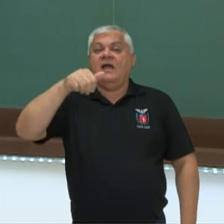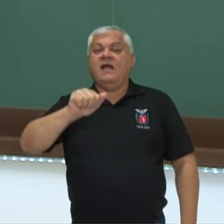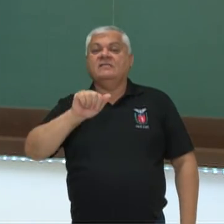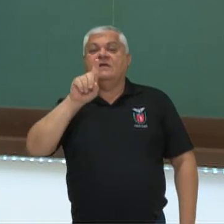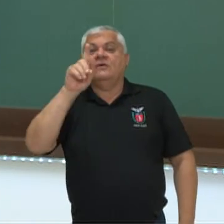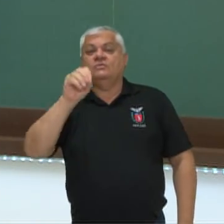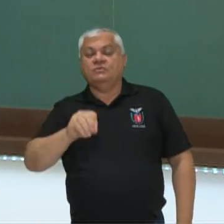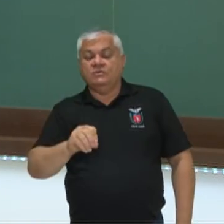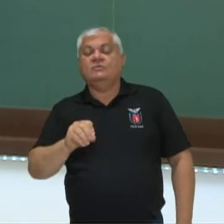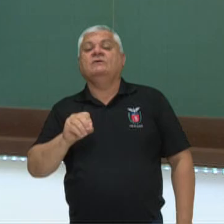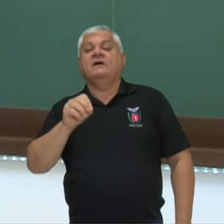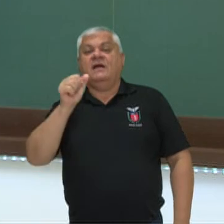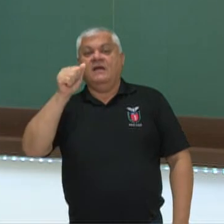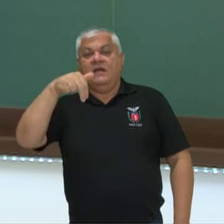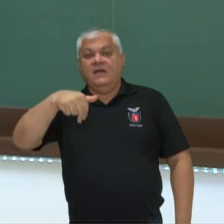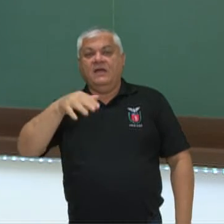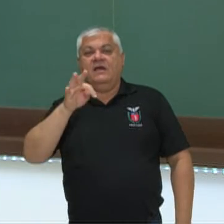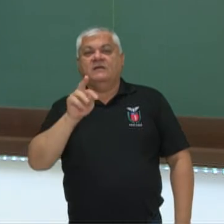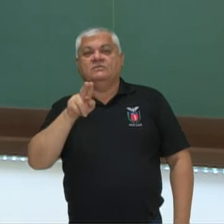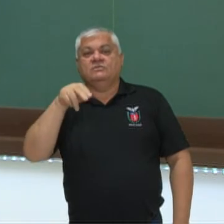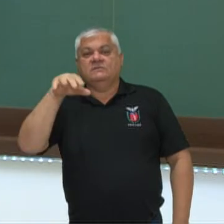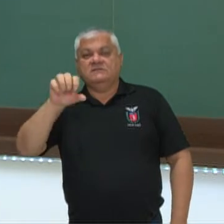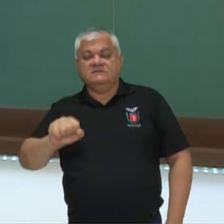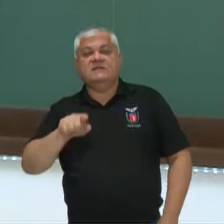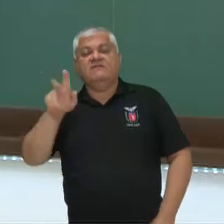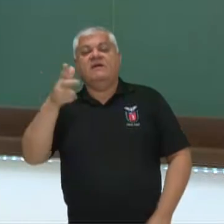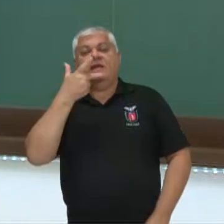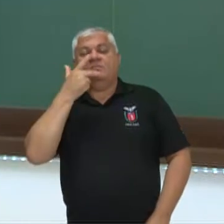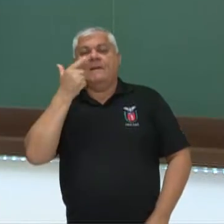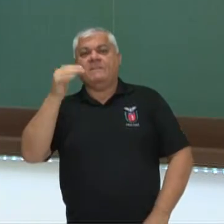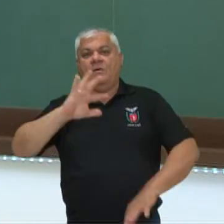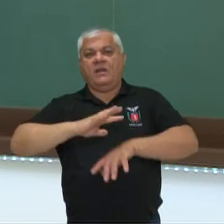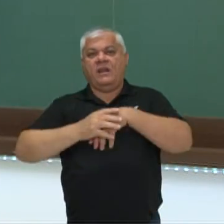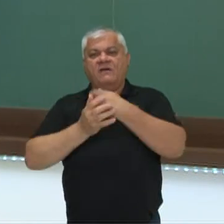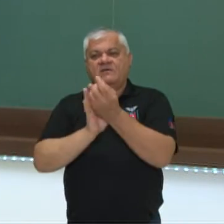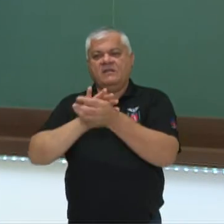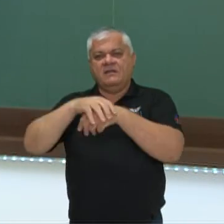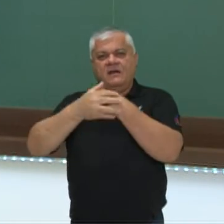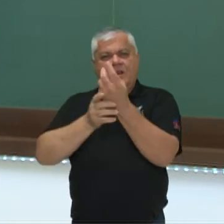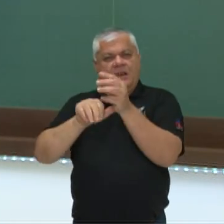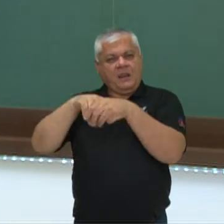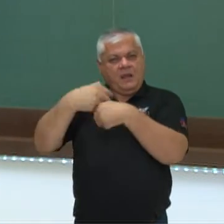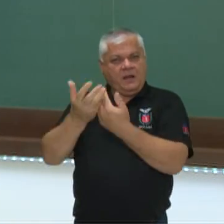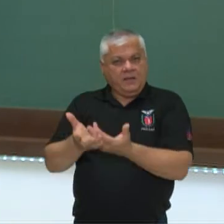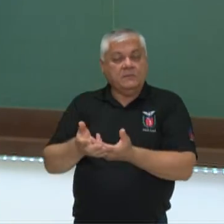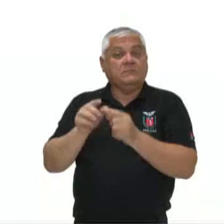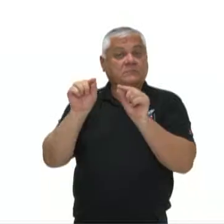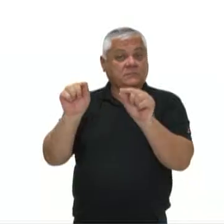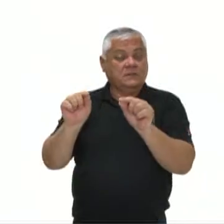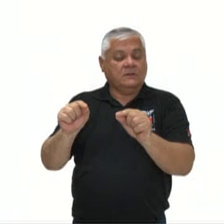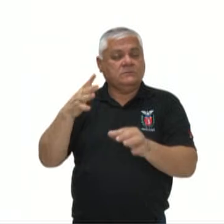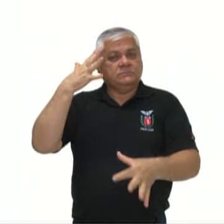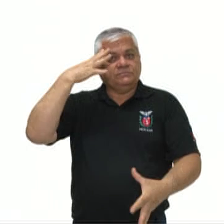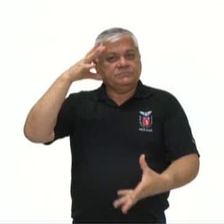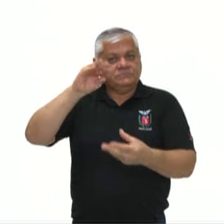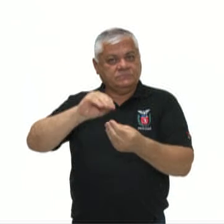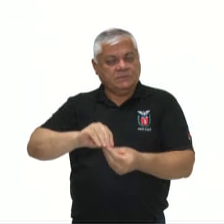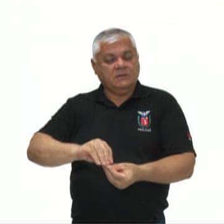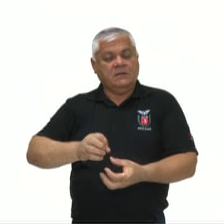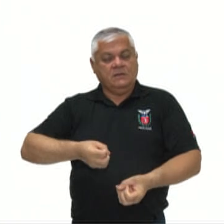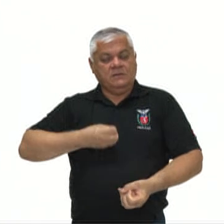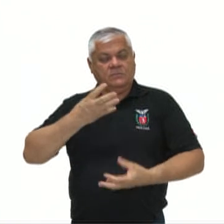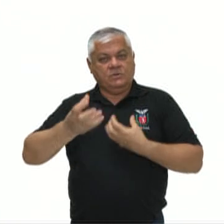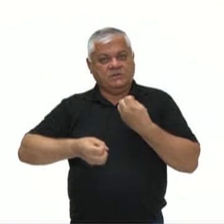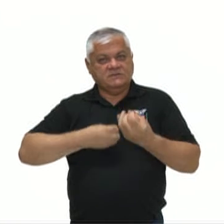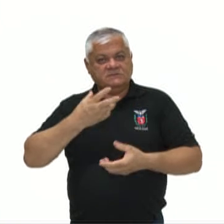fala de uma mão que lava outra, que lava uma e que lava outra. Então o que fizemos hoje? Compreendemos um pouco mais sobre a poesia e